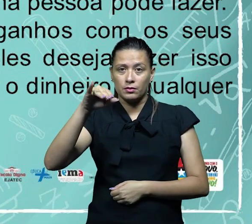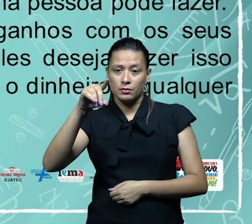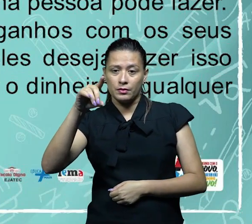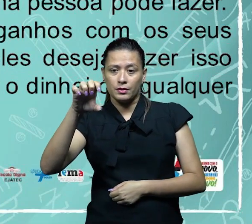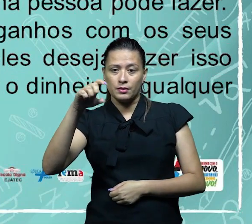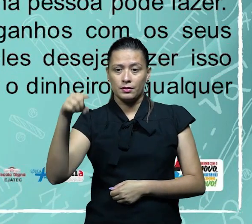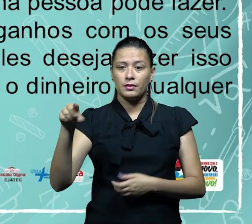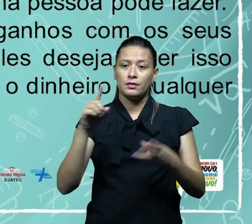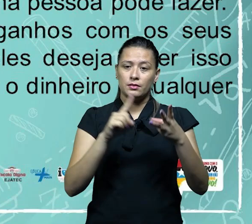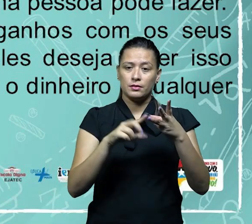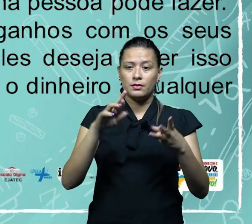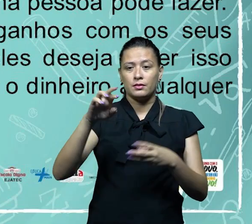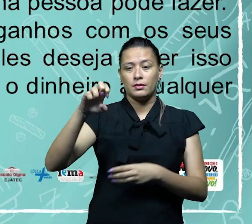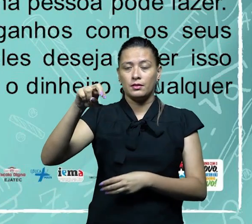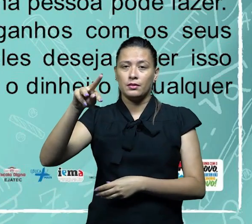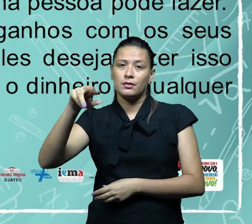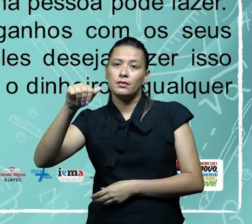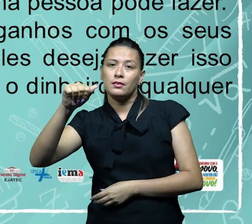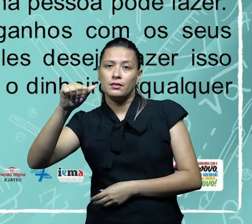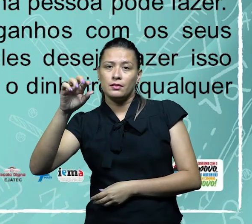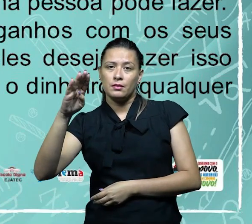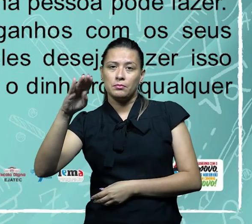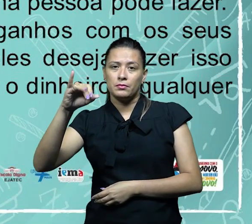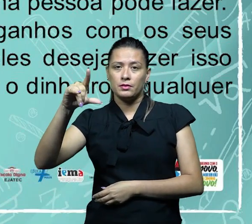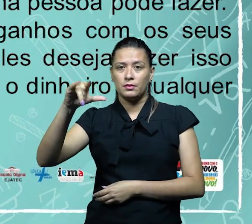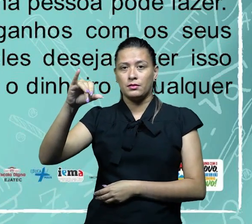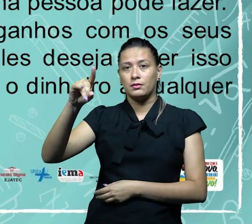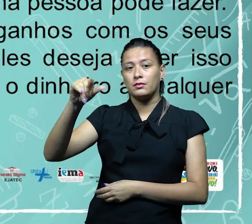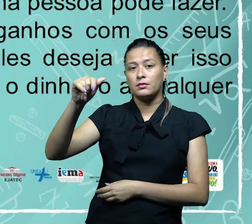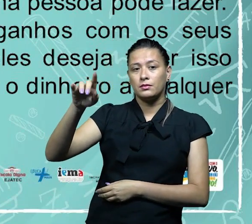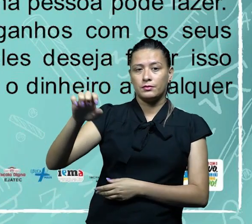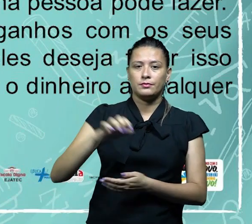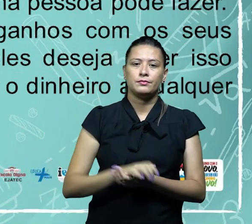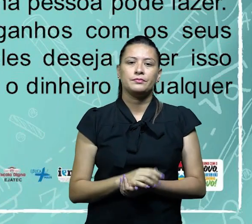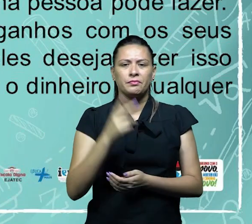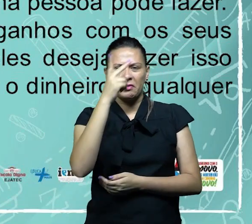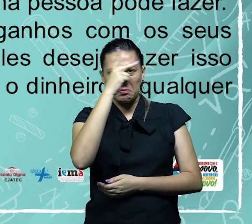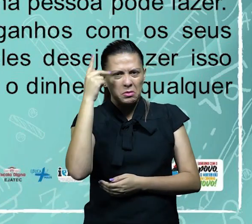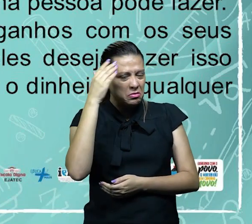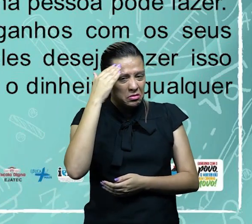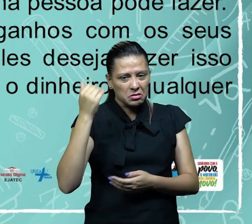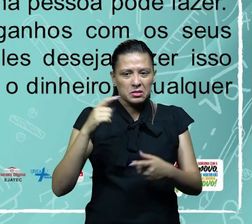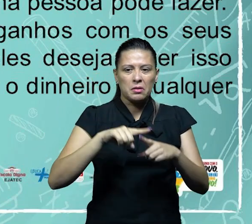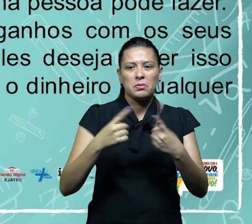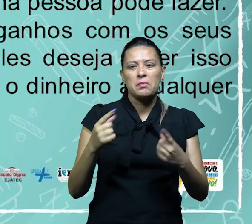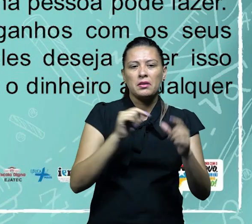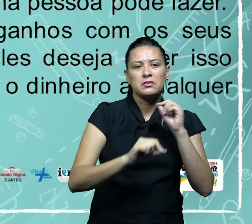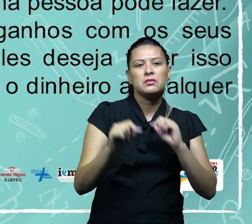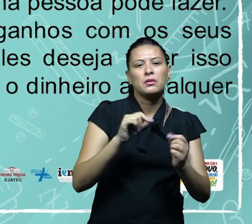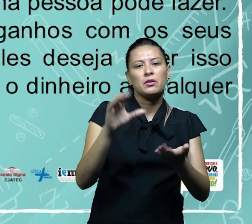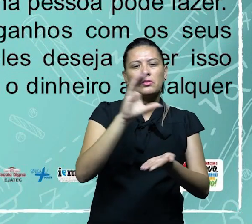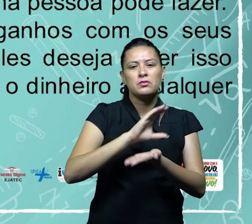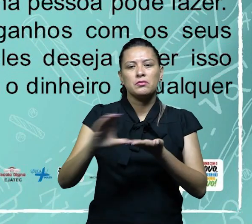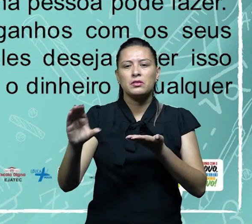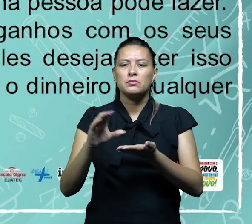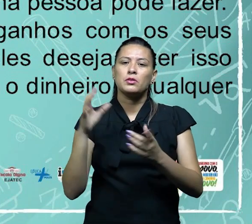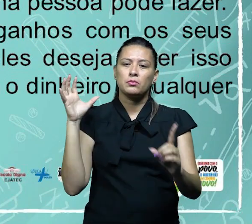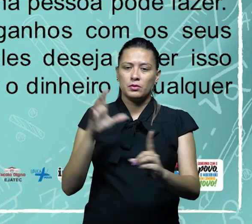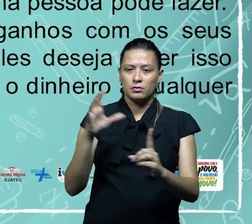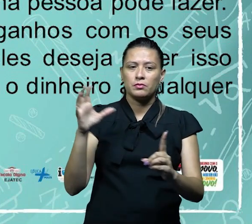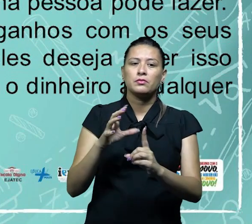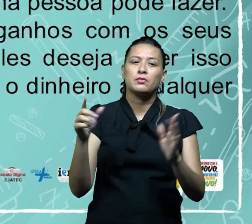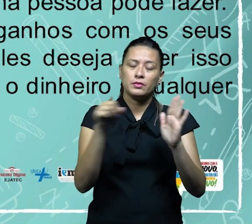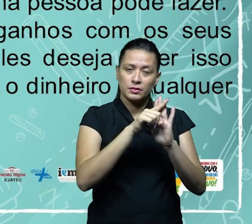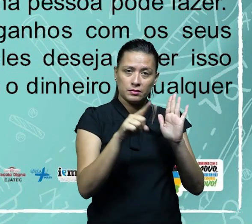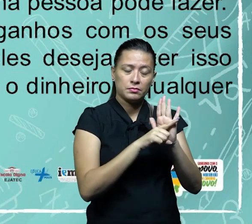tríade de investimentos, tá? Que pode interferir bastante em seus planos. Estamos falando da relação entre risco, liquidez e